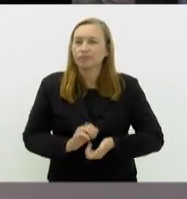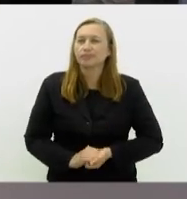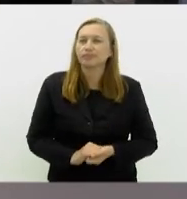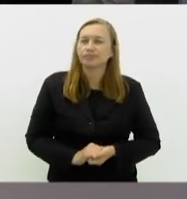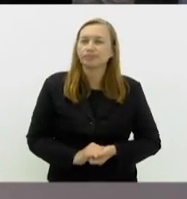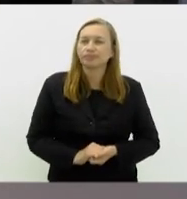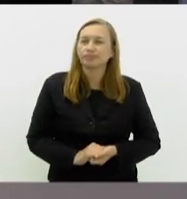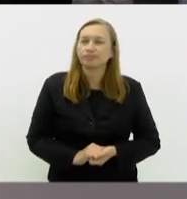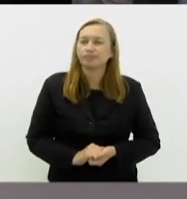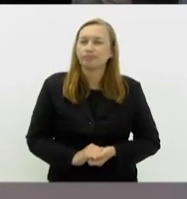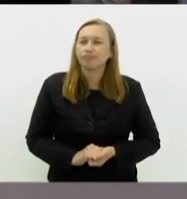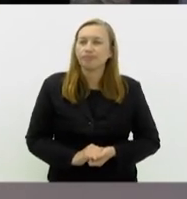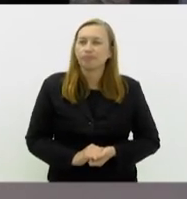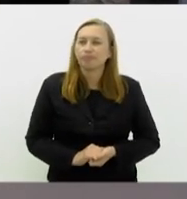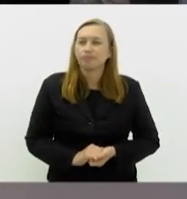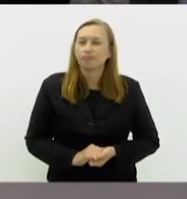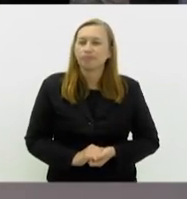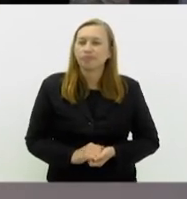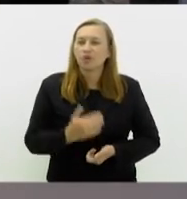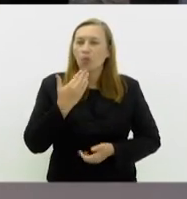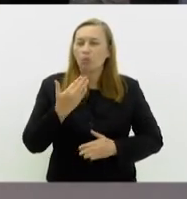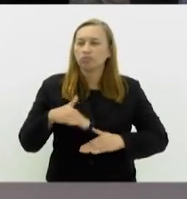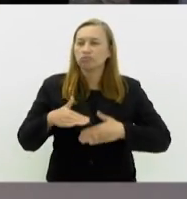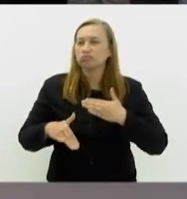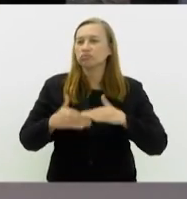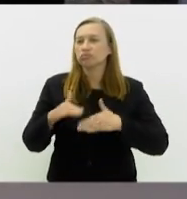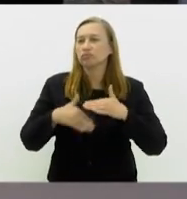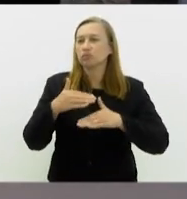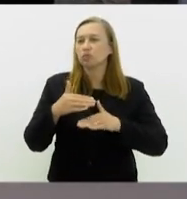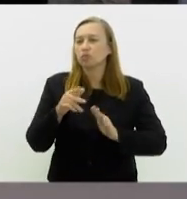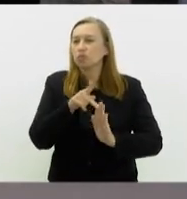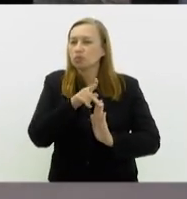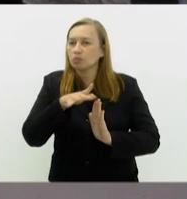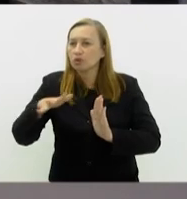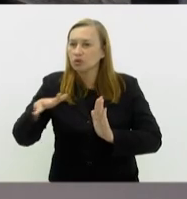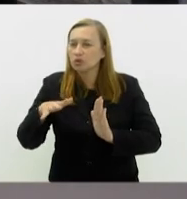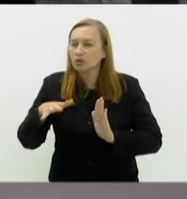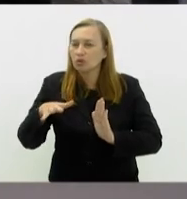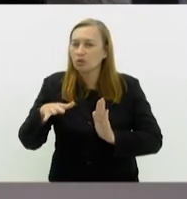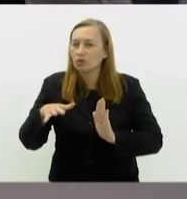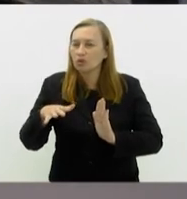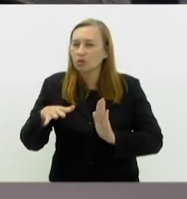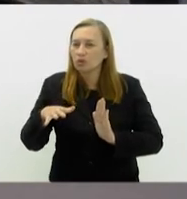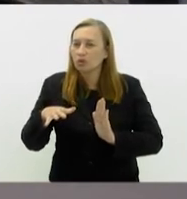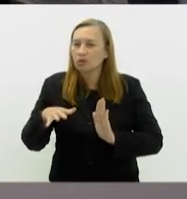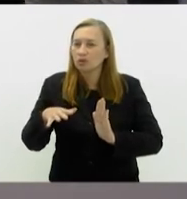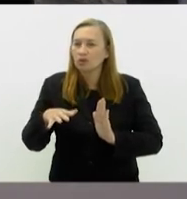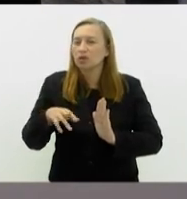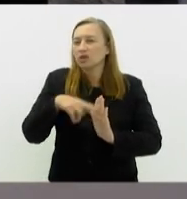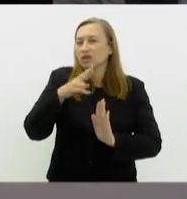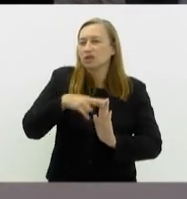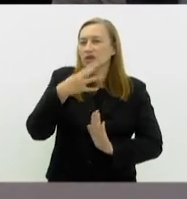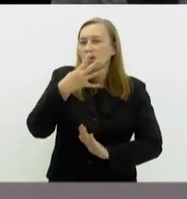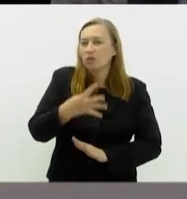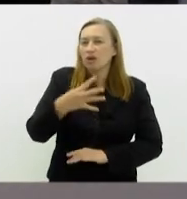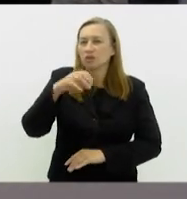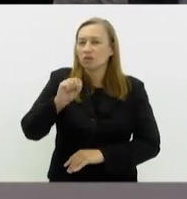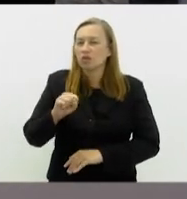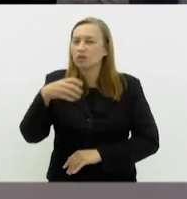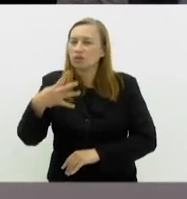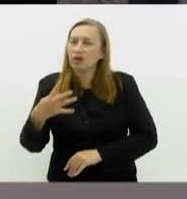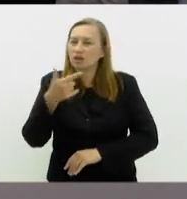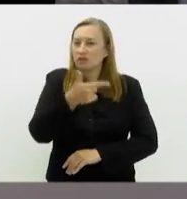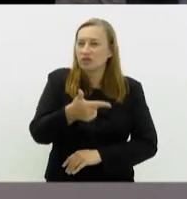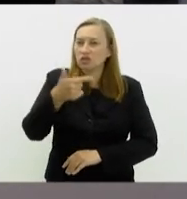recomendar que sejam desenvolvidos protocolos normativos a partir da resolução 484 de